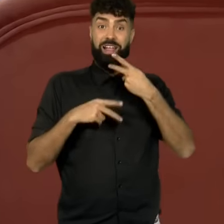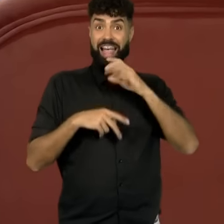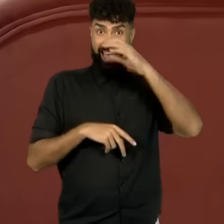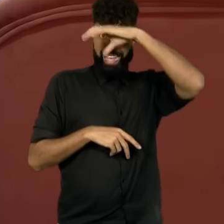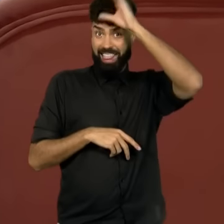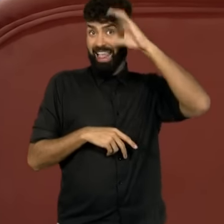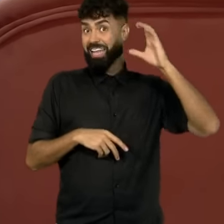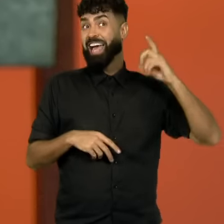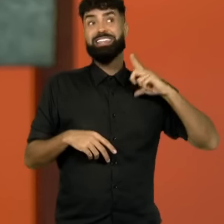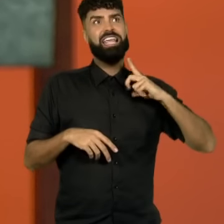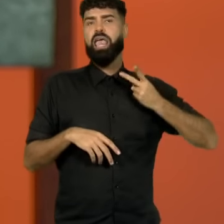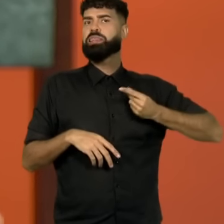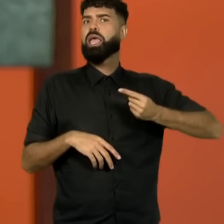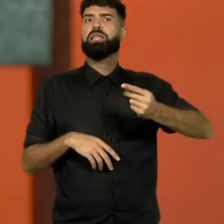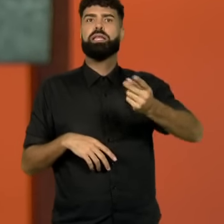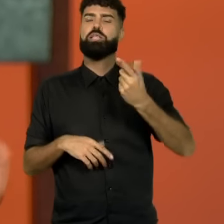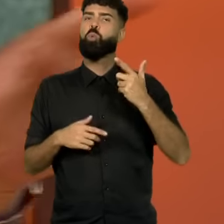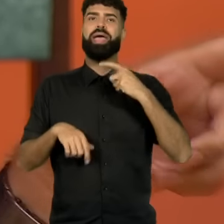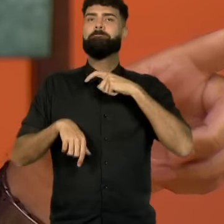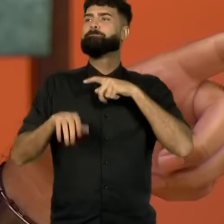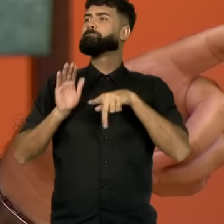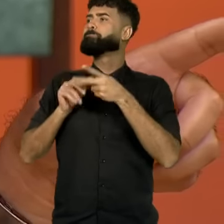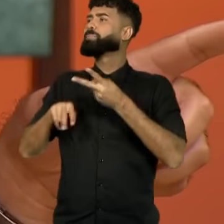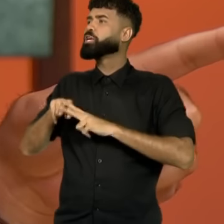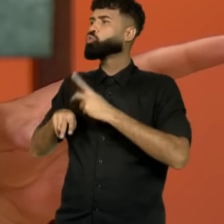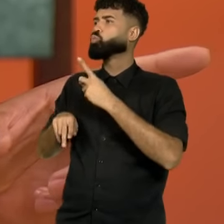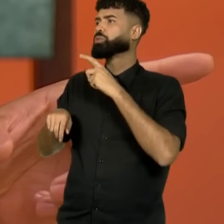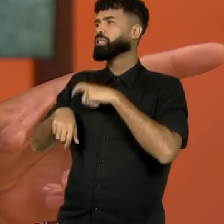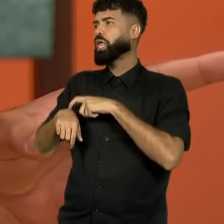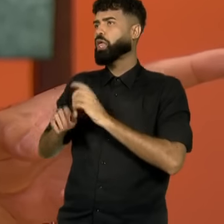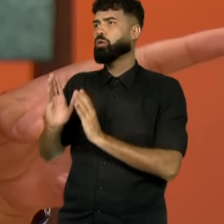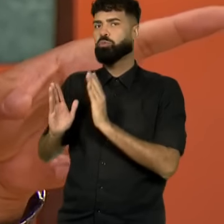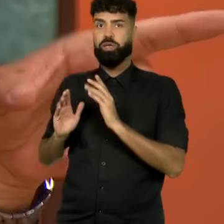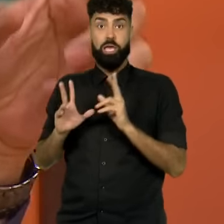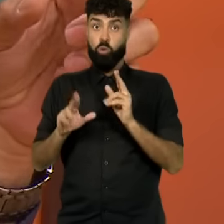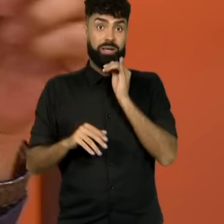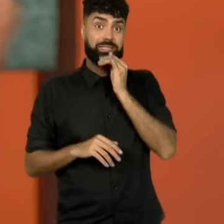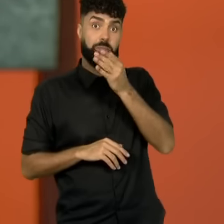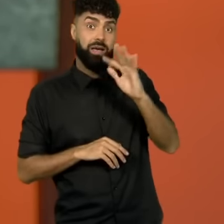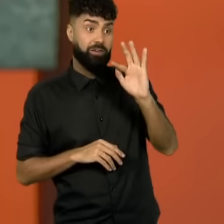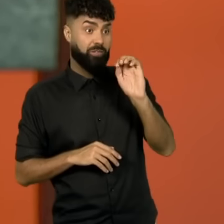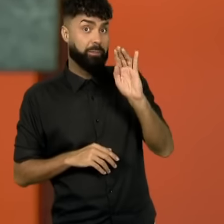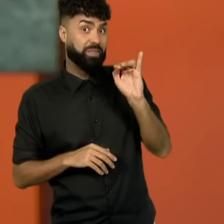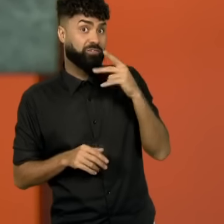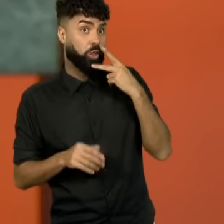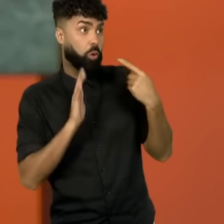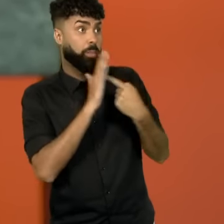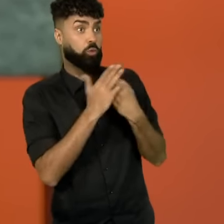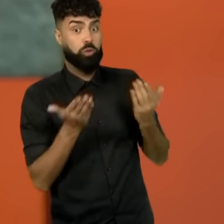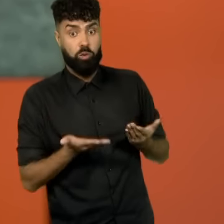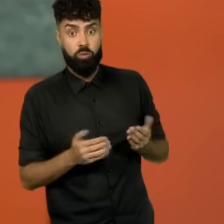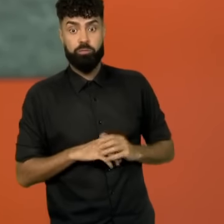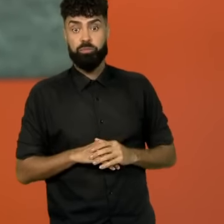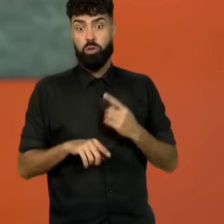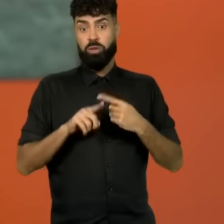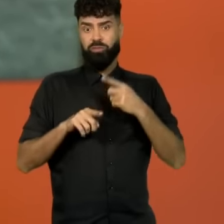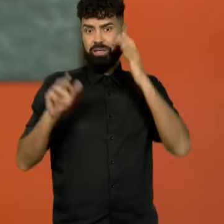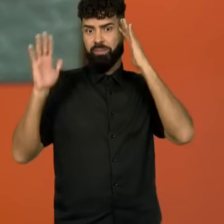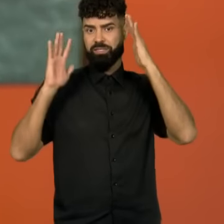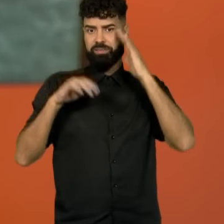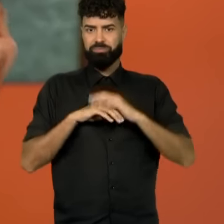Clara, tem muito relação com isso que a Fabiana agora acabou de assinalar. Porque você veja bem, a Clara